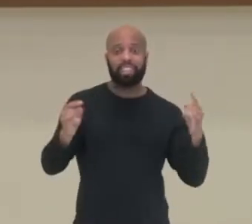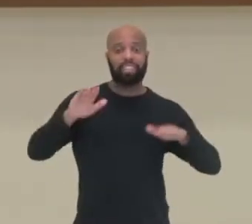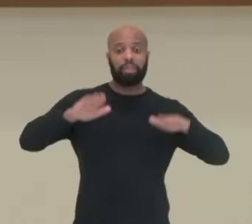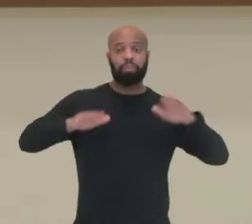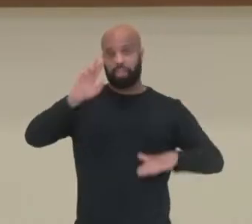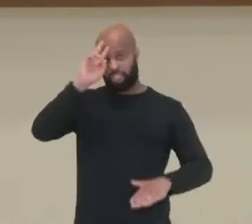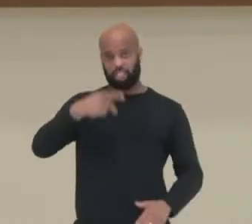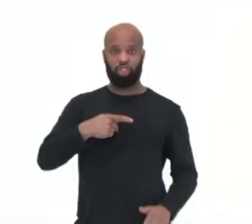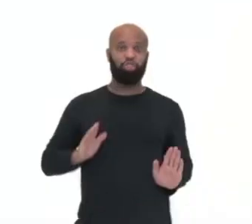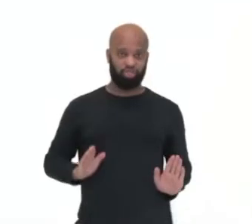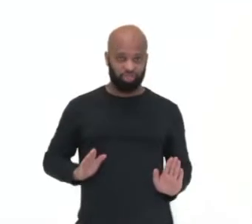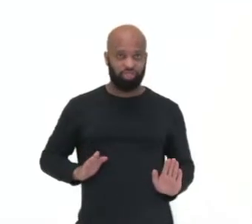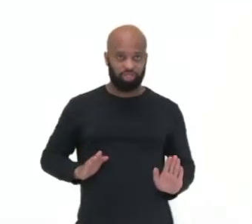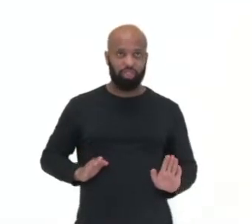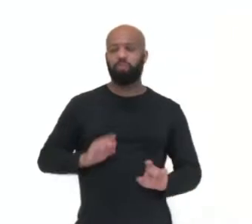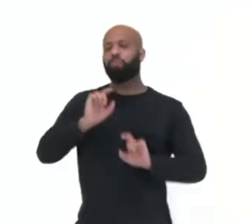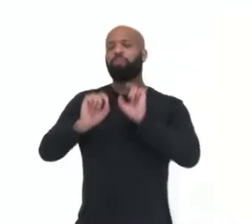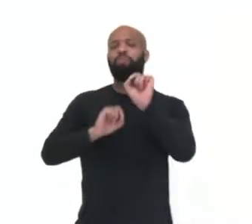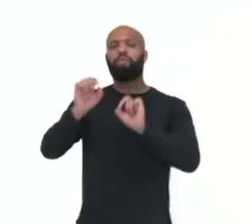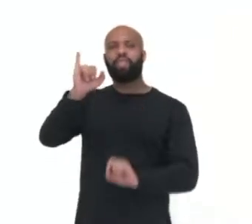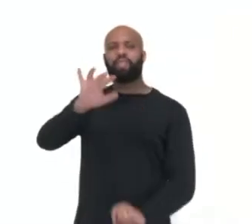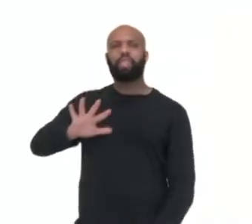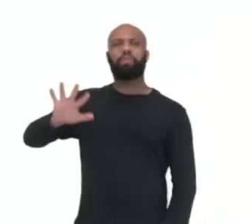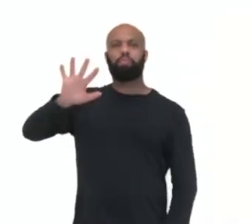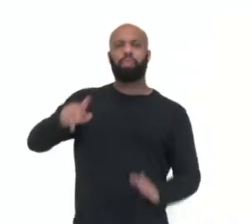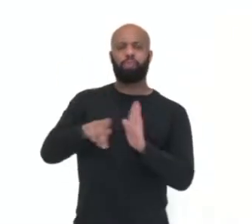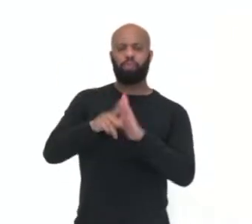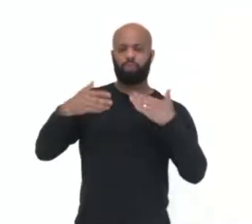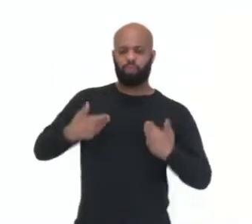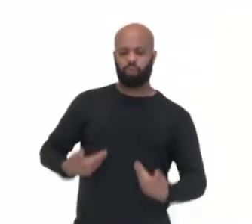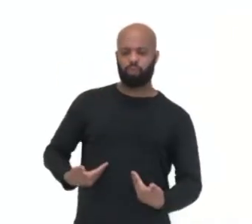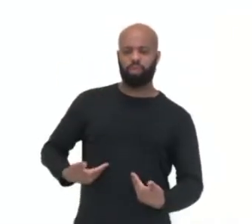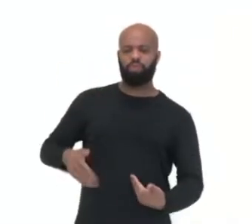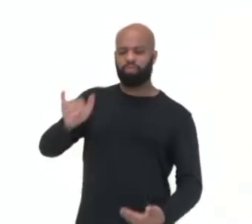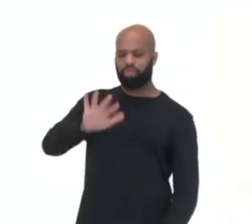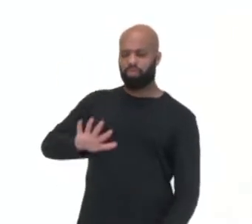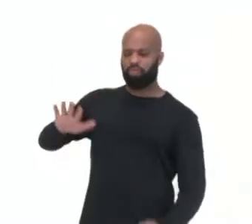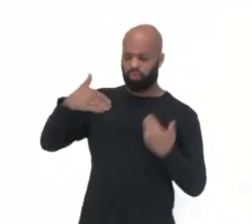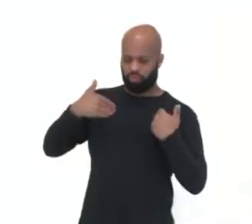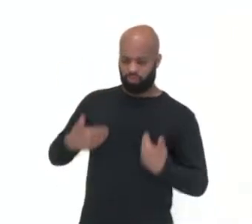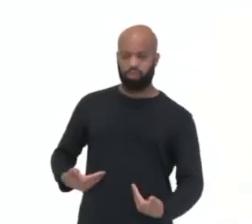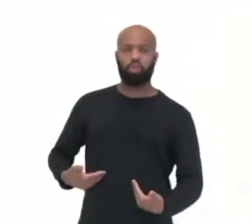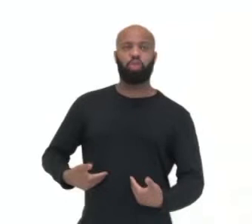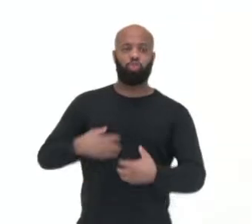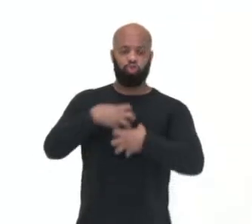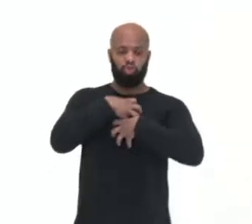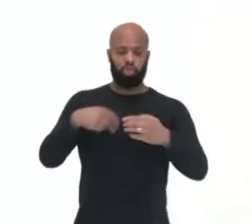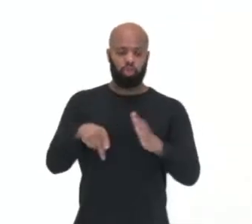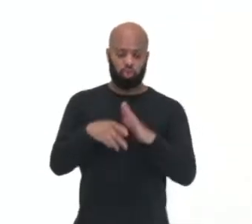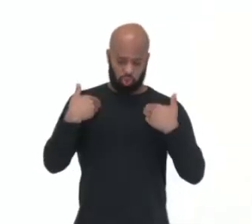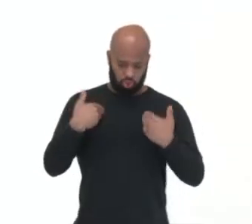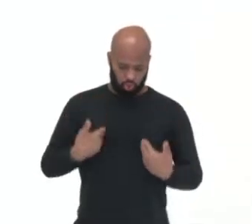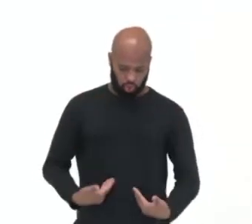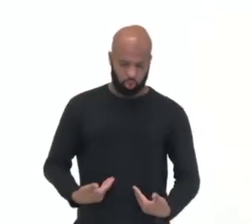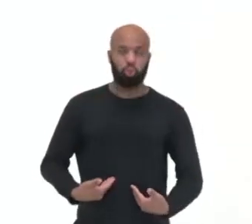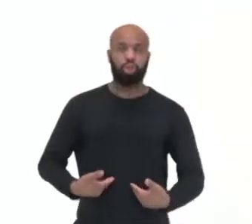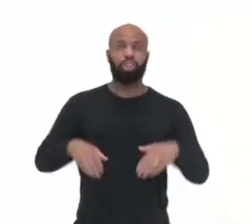mais sobre isso. O que é a imagem corporal? Então, é a figuração do corpo formada